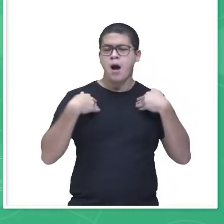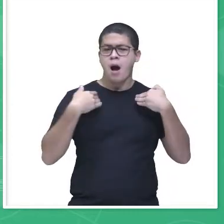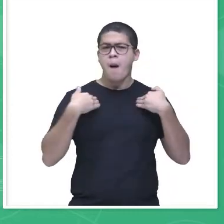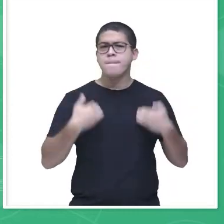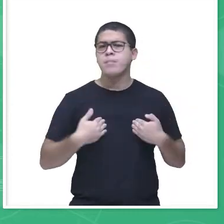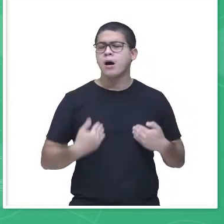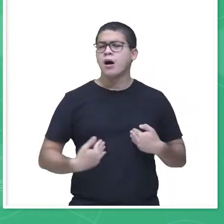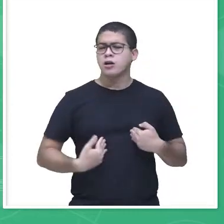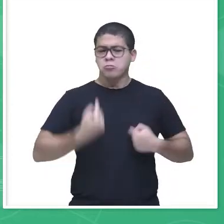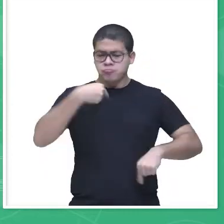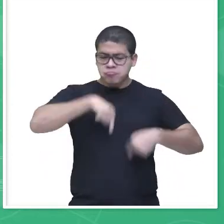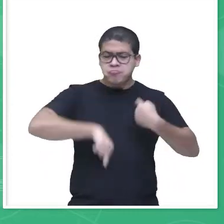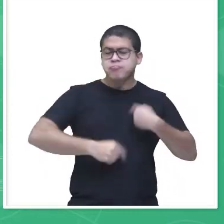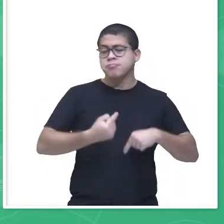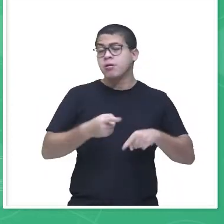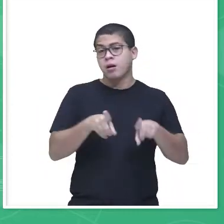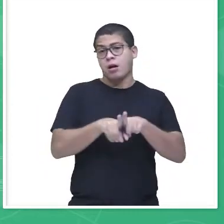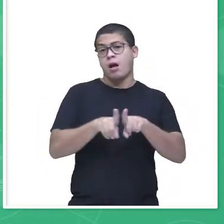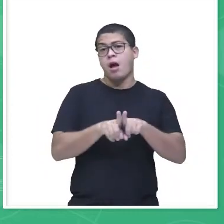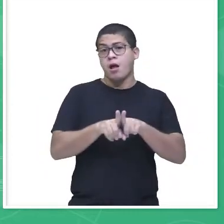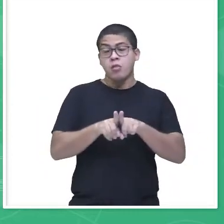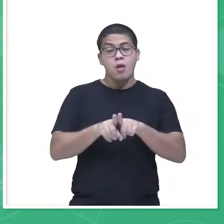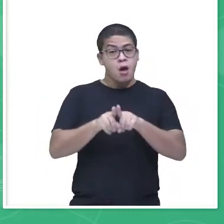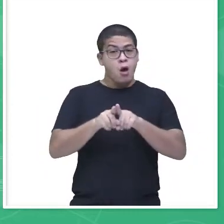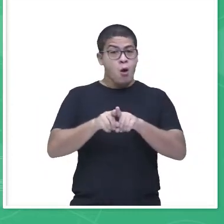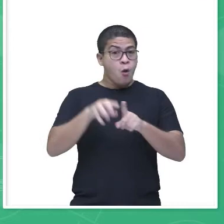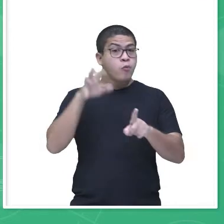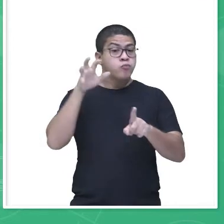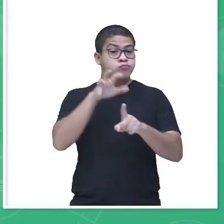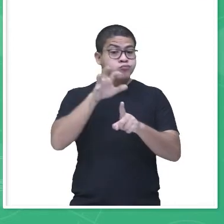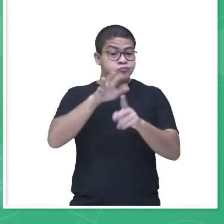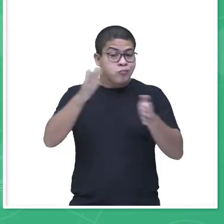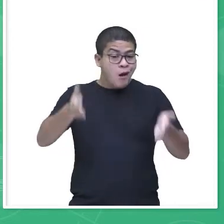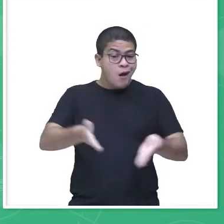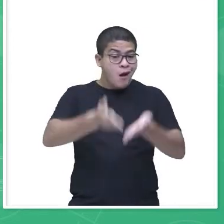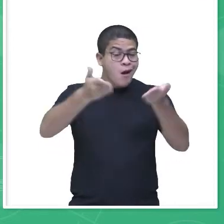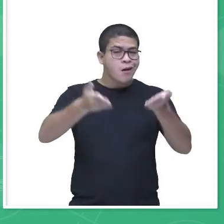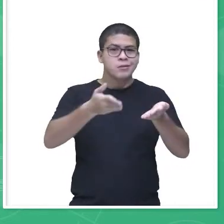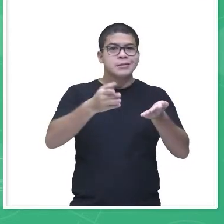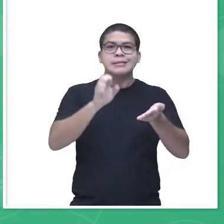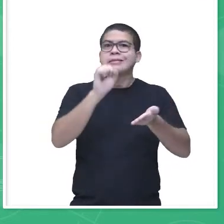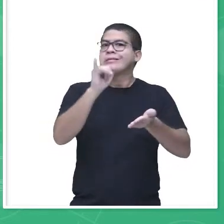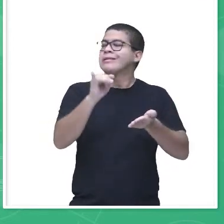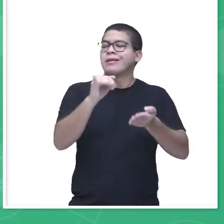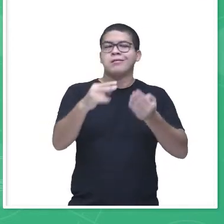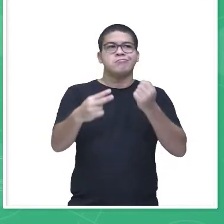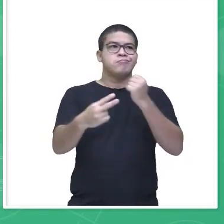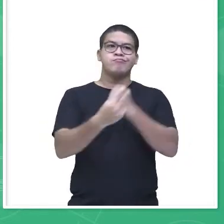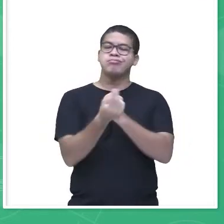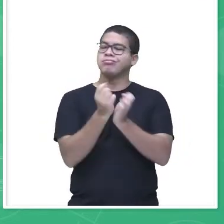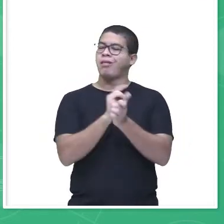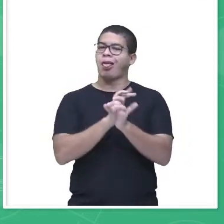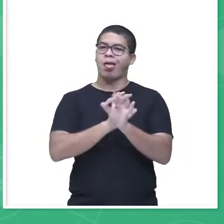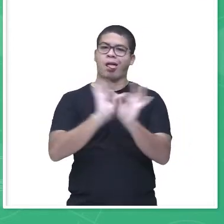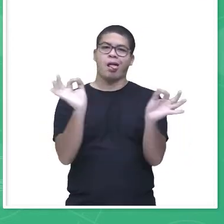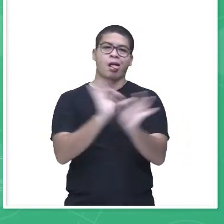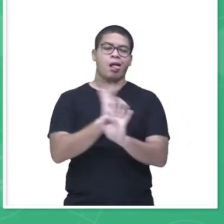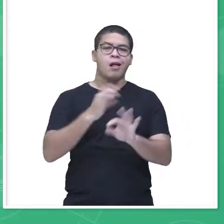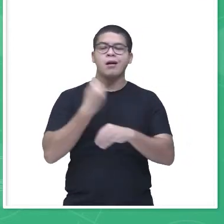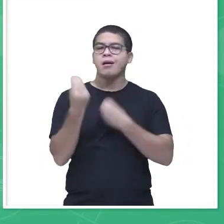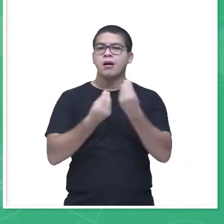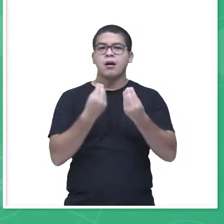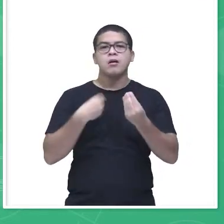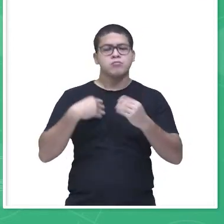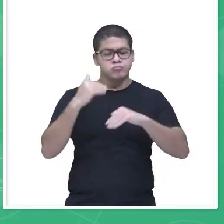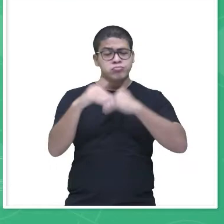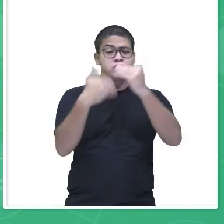também acabo por influenciar a vida dos outros. Se eu não cuido de mim, eu vou também influenciar negativamente a vida